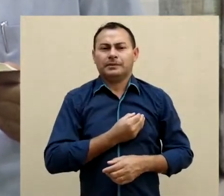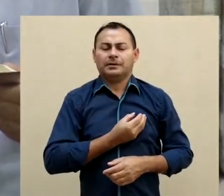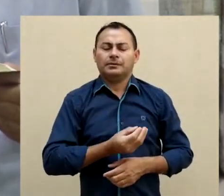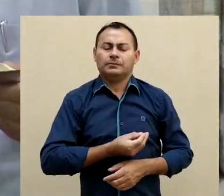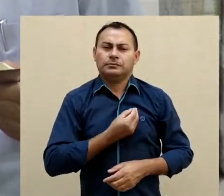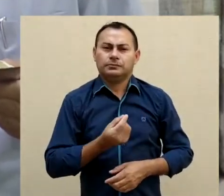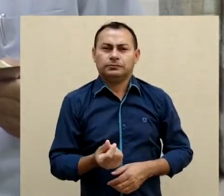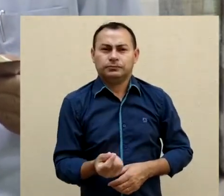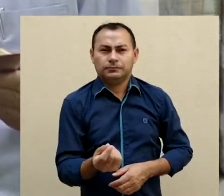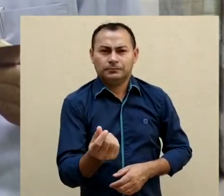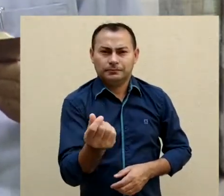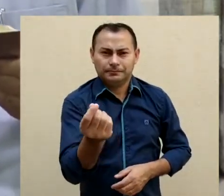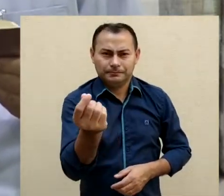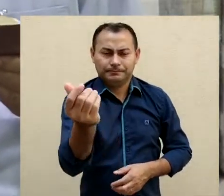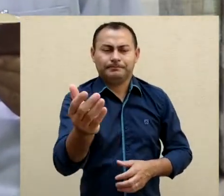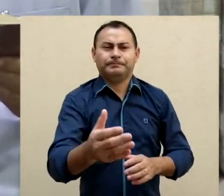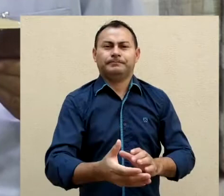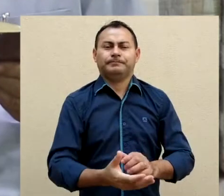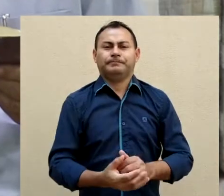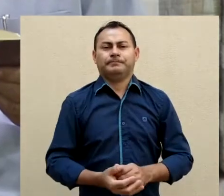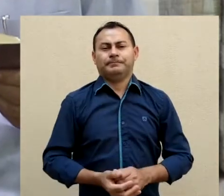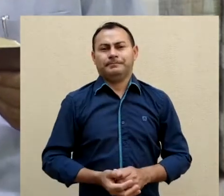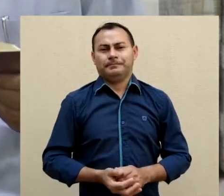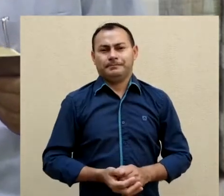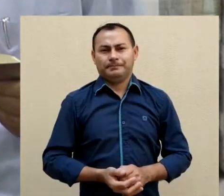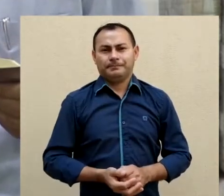a longevidade.